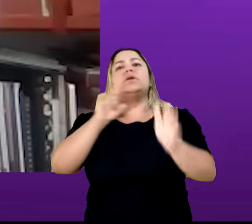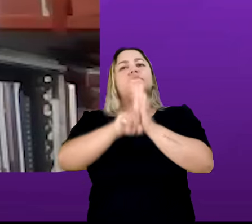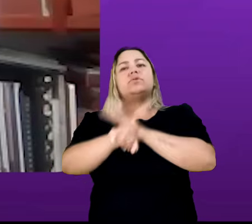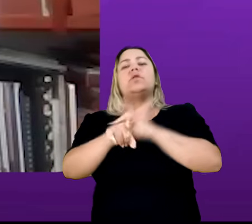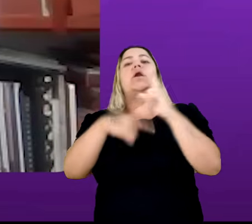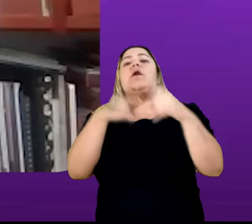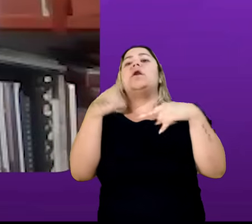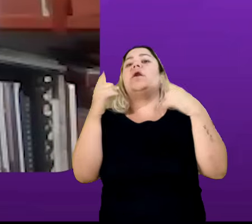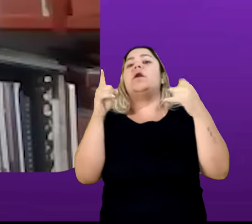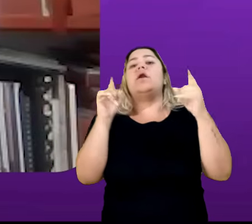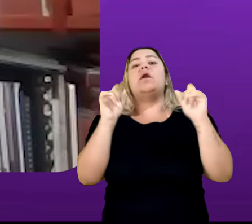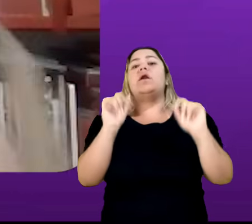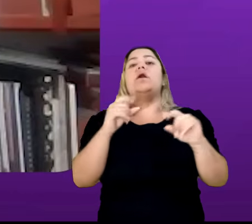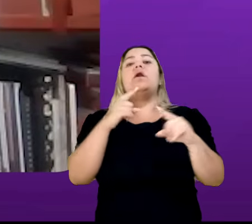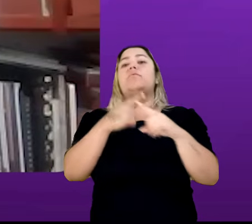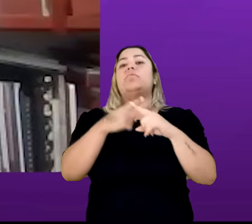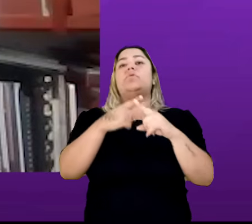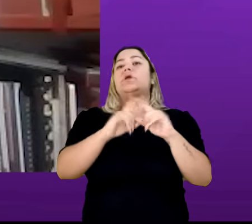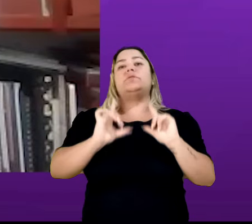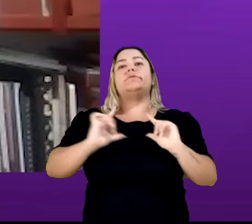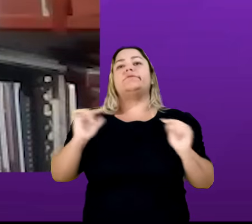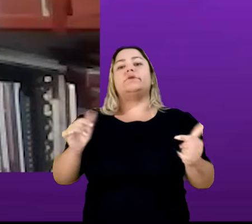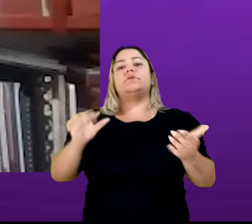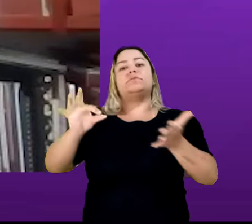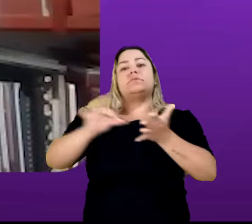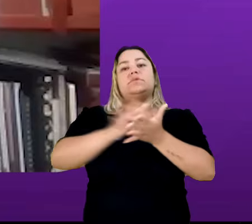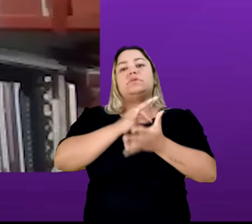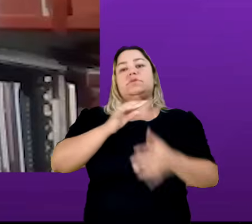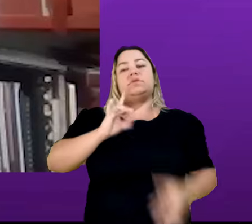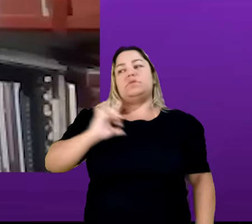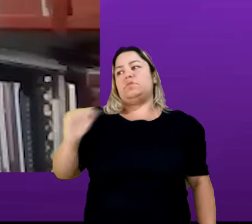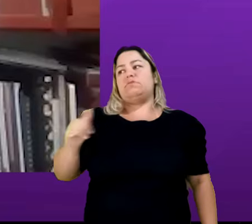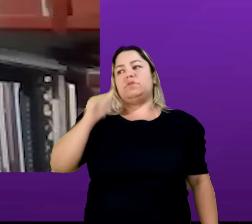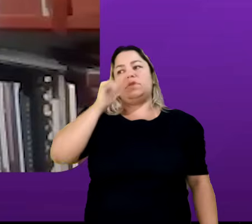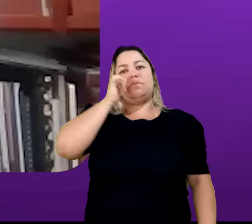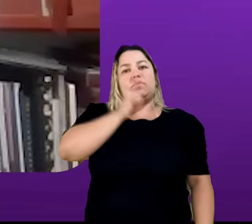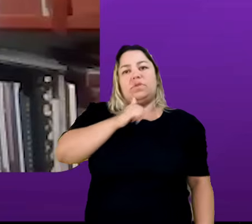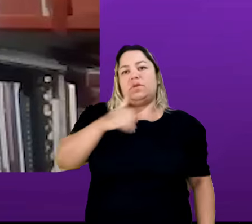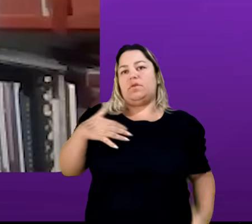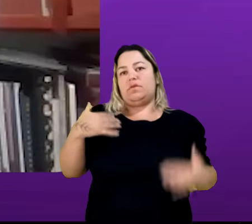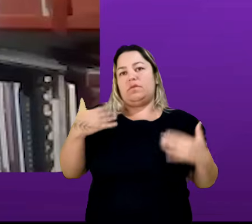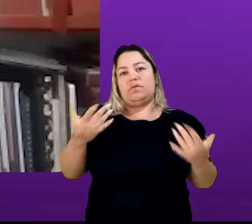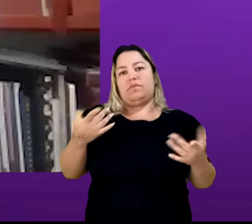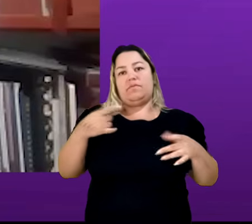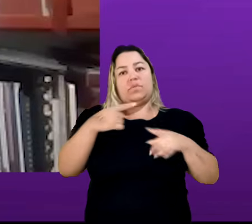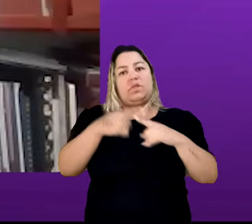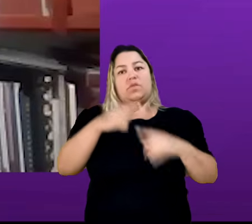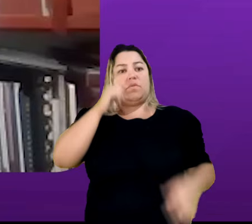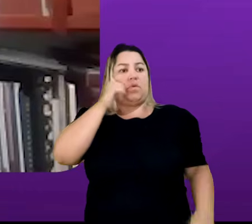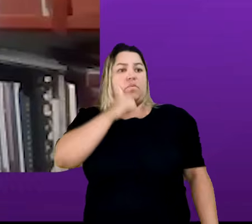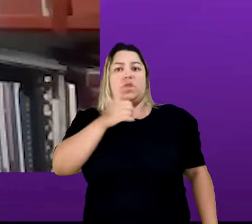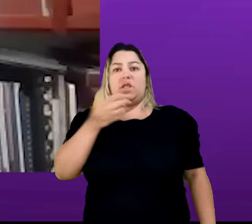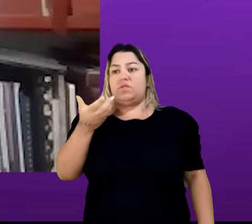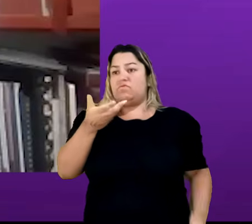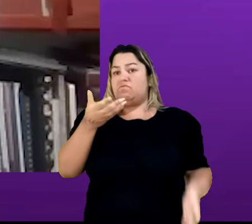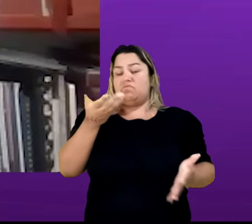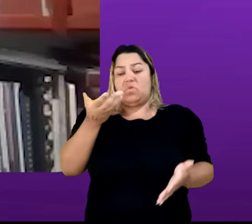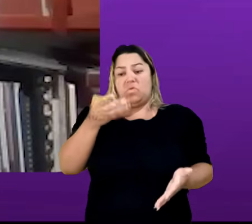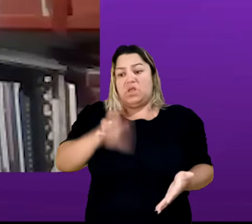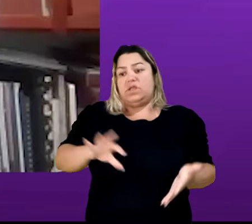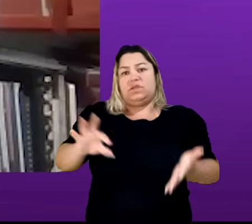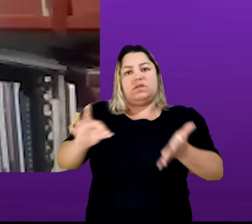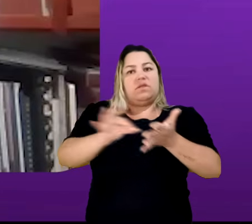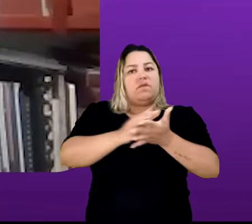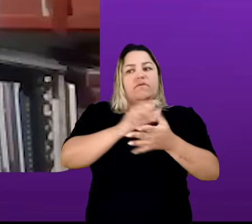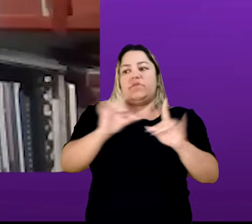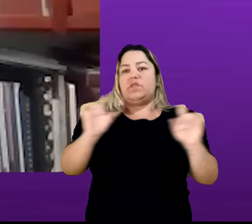teve nenhuma inscrição. Ah, não tem mulher, porque nenhuma mulher quis se inscrever. Mas não é assim, não quis se